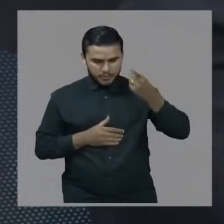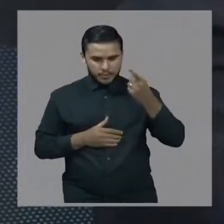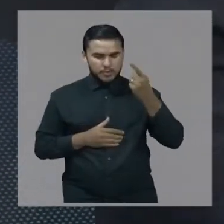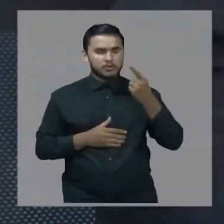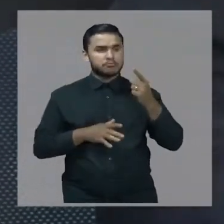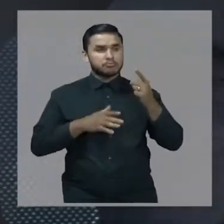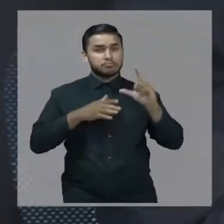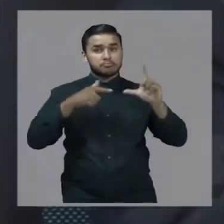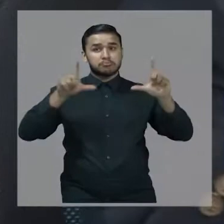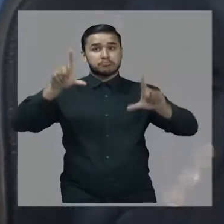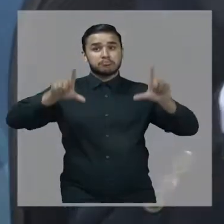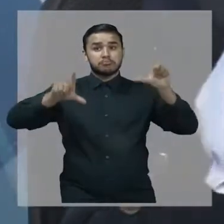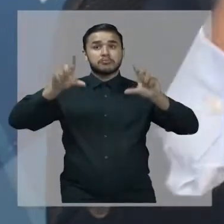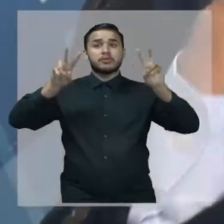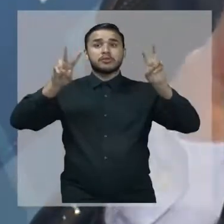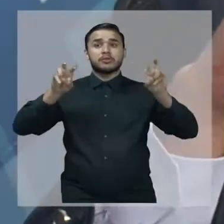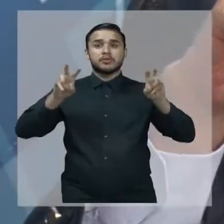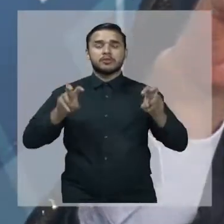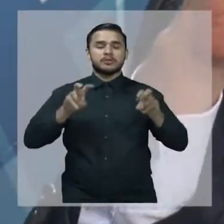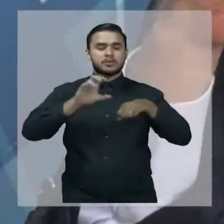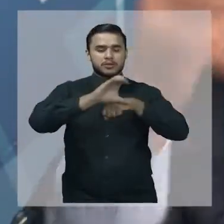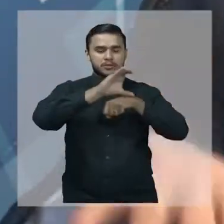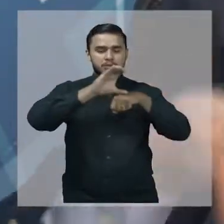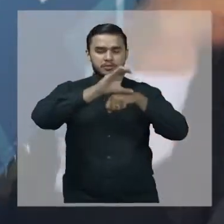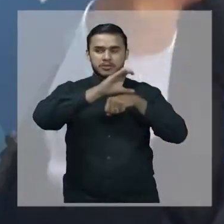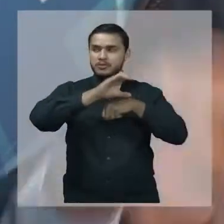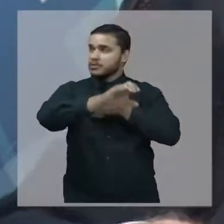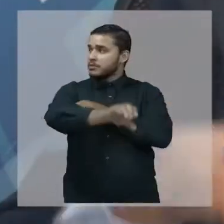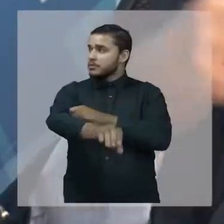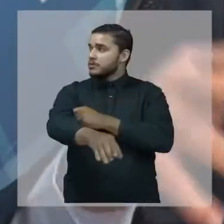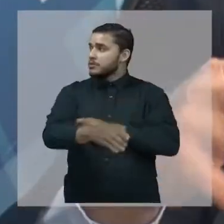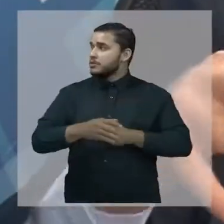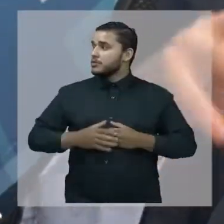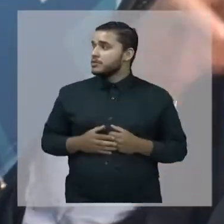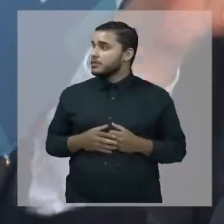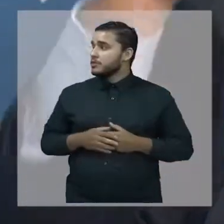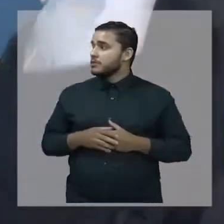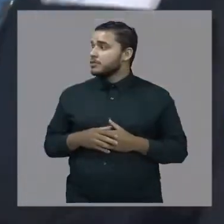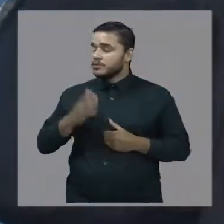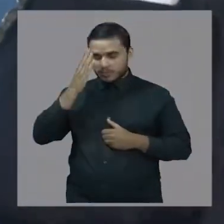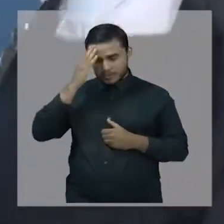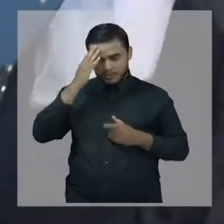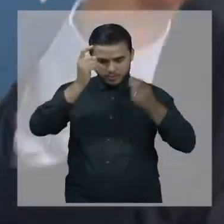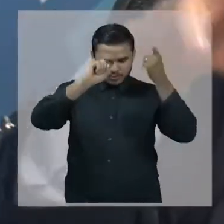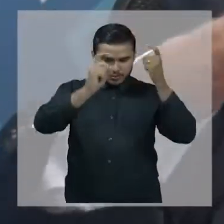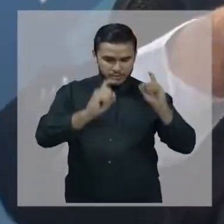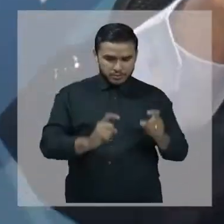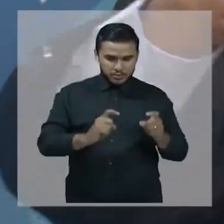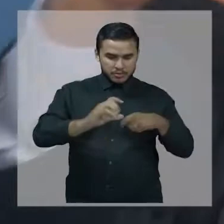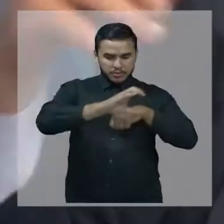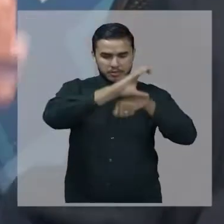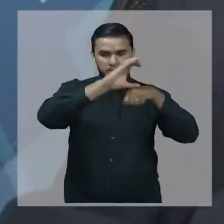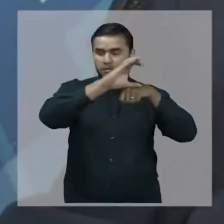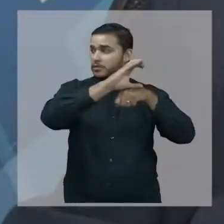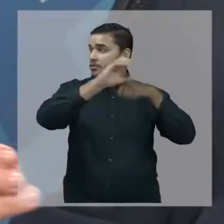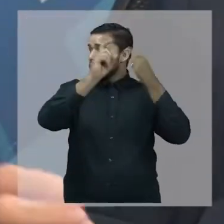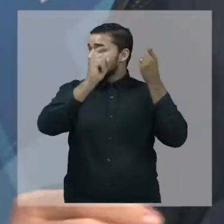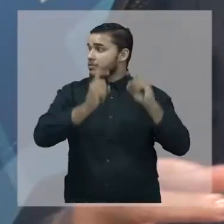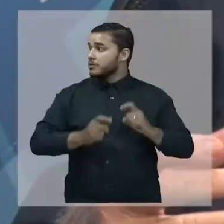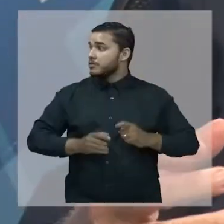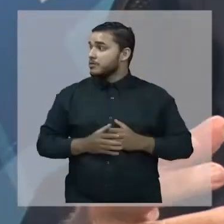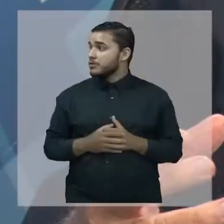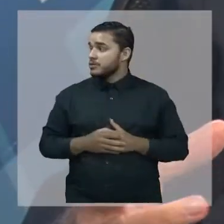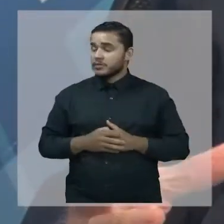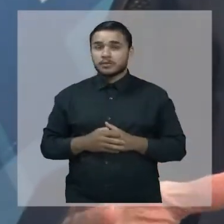outra oportunidade, um outro programa, porque nós falamos constituinte, esses constituintes como elaborar a Carta